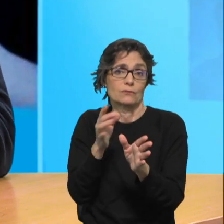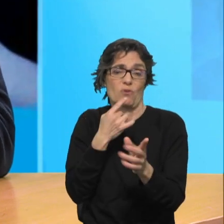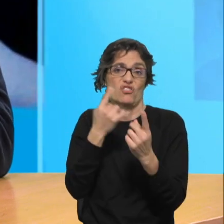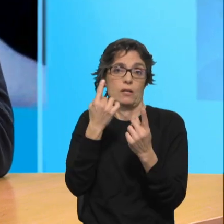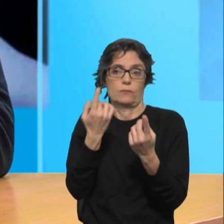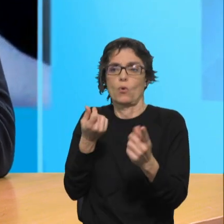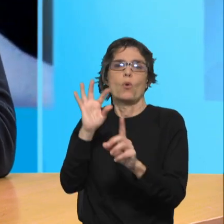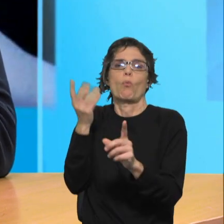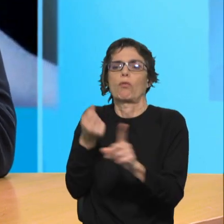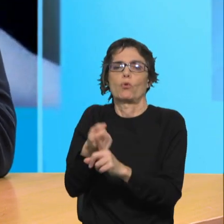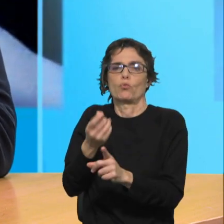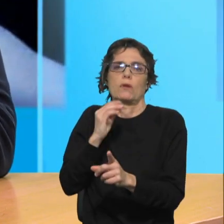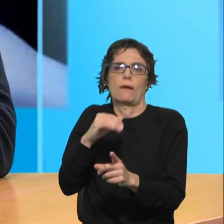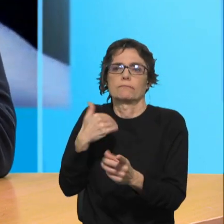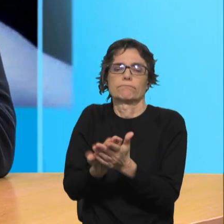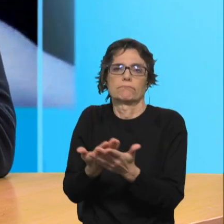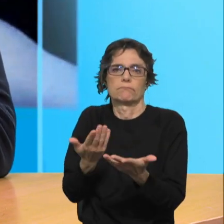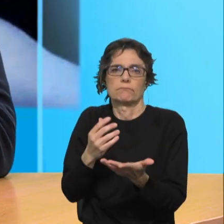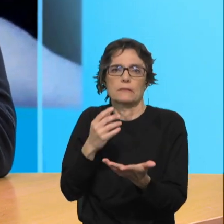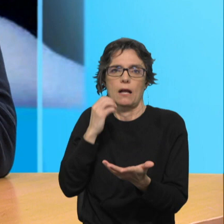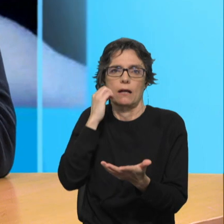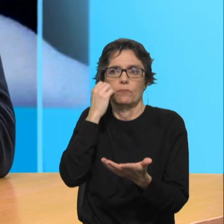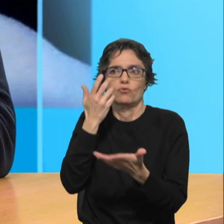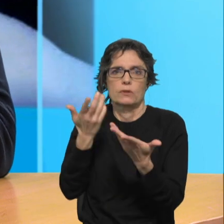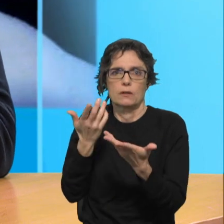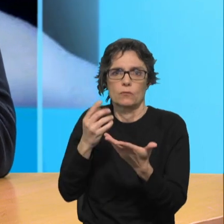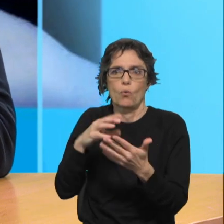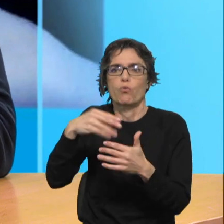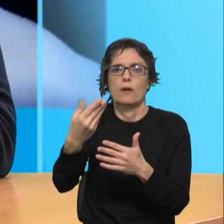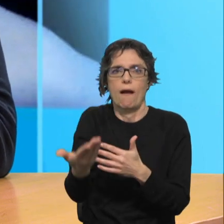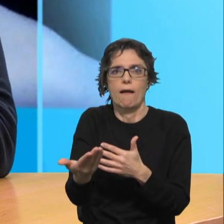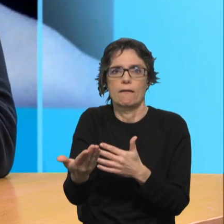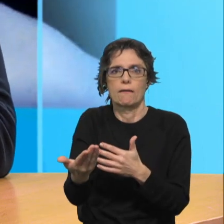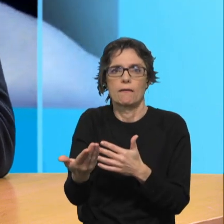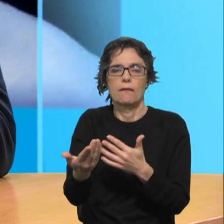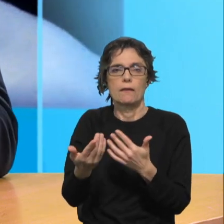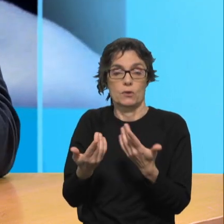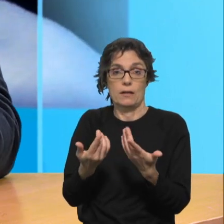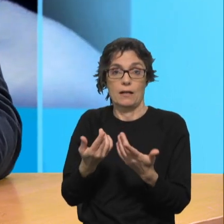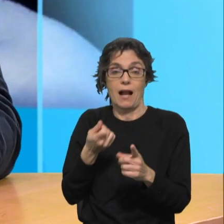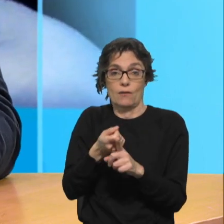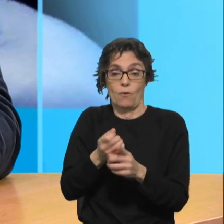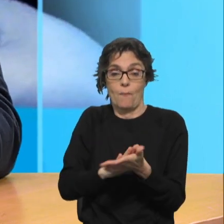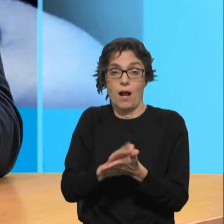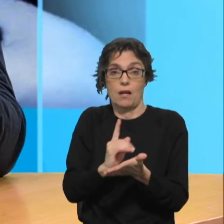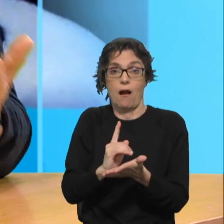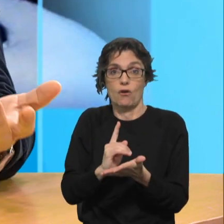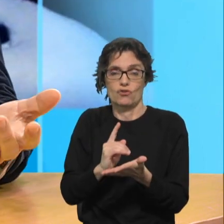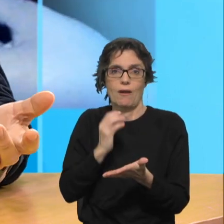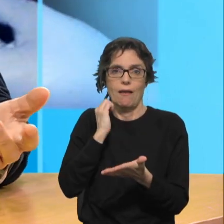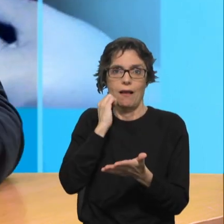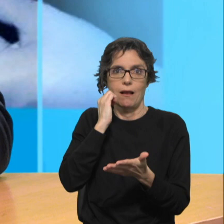não é? Se há uma luta, é lógico que a própria essência da luta é criar alguma disrupção para chegarmos